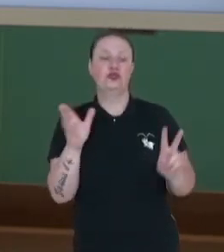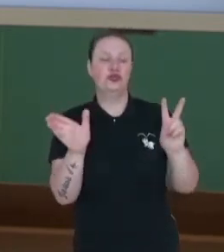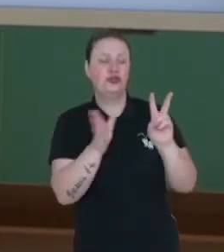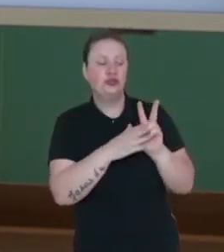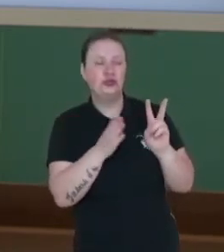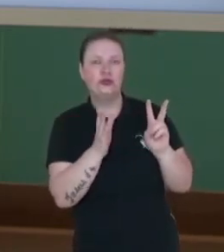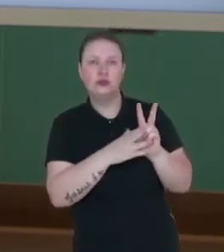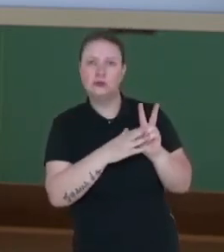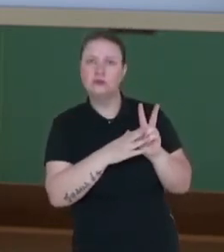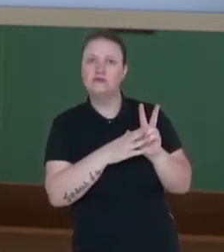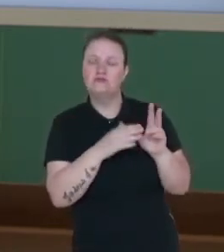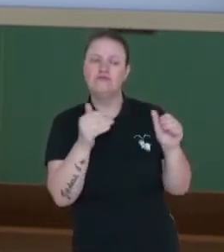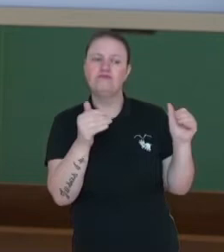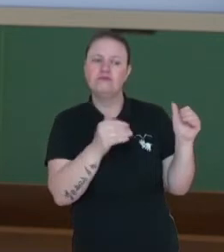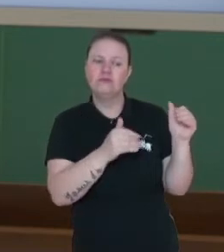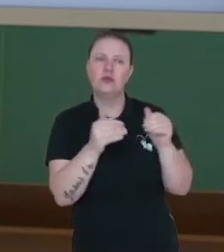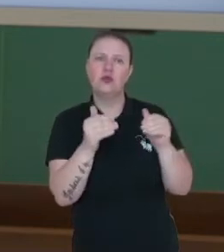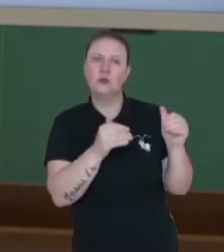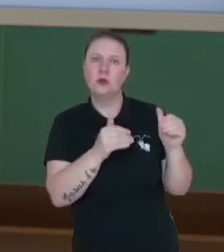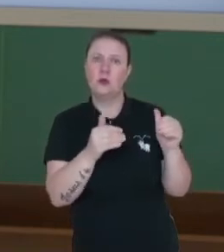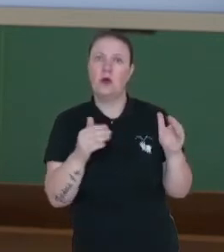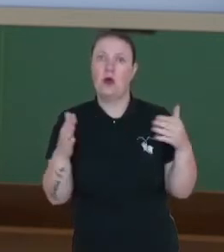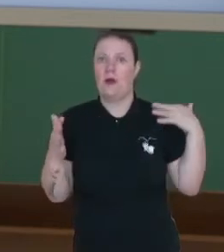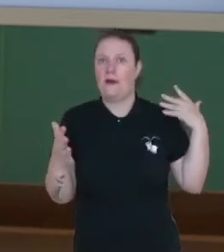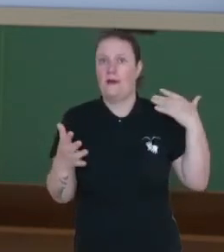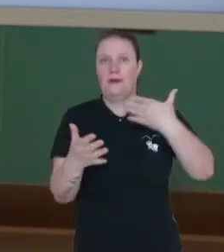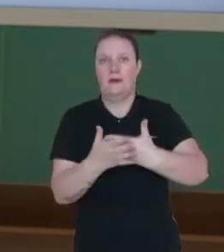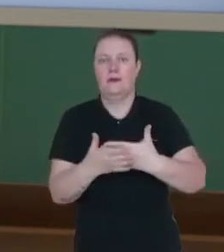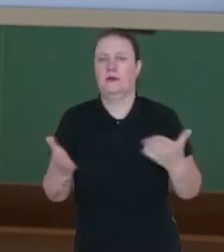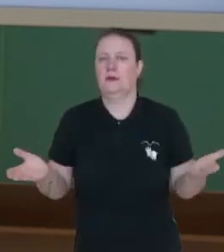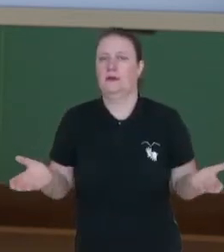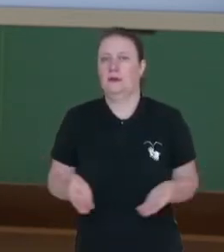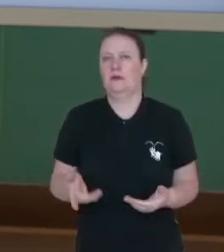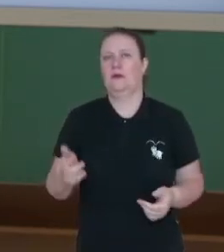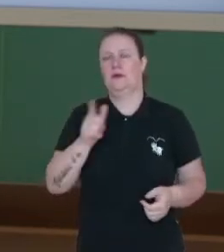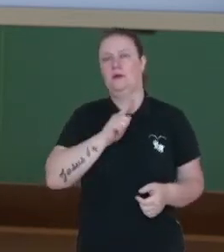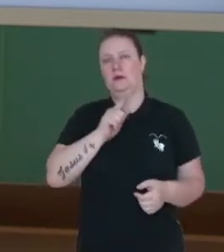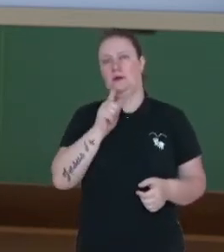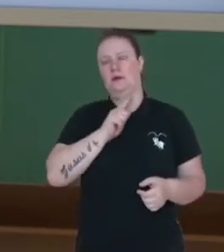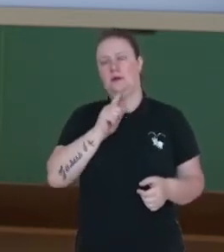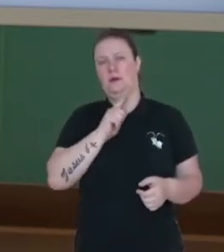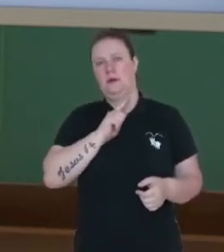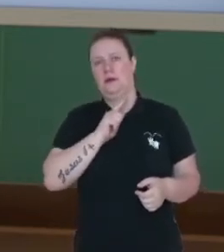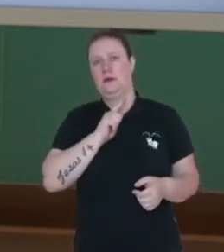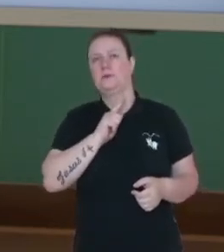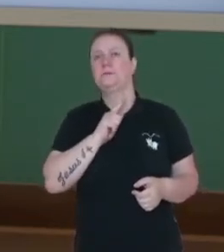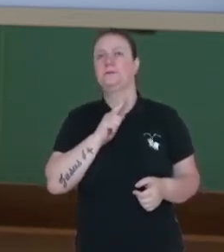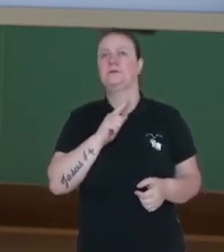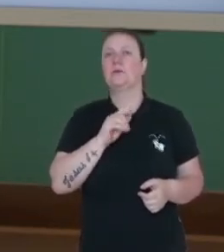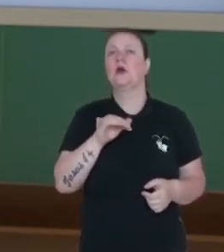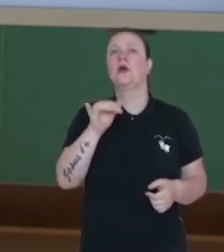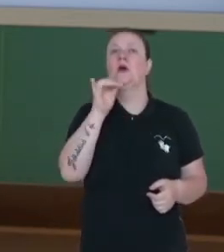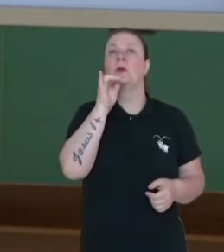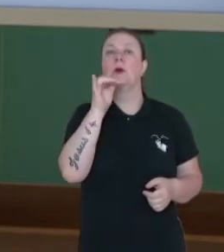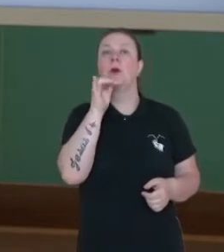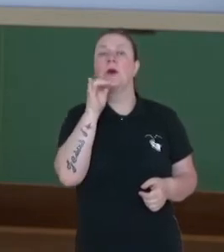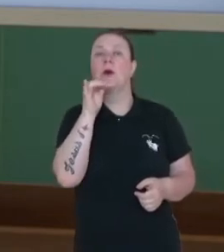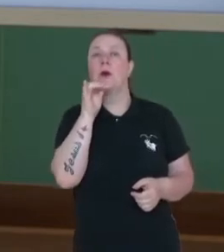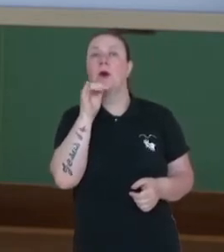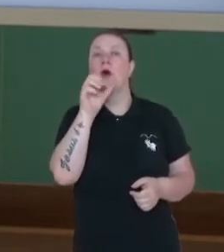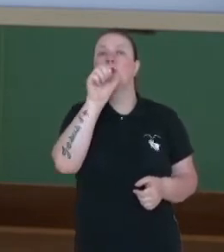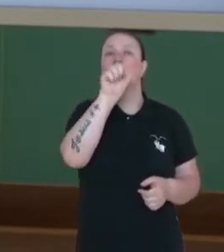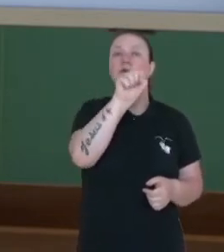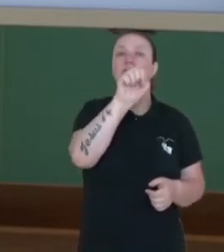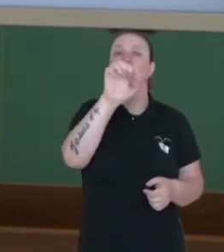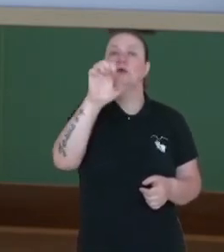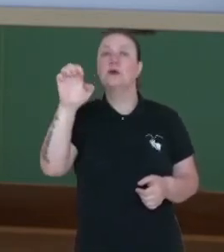de hoje nós temos as reservas indígenas no território paranaense. Por exemplo, você que é aí do sudoeste do estado